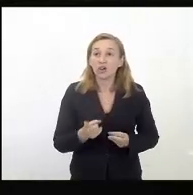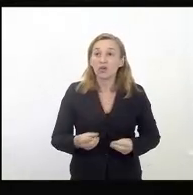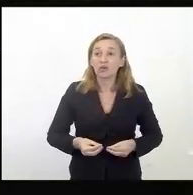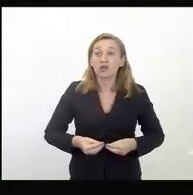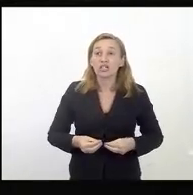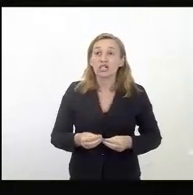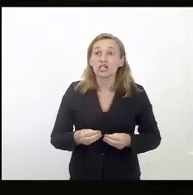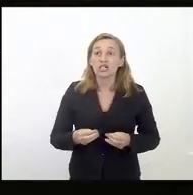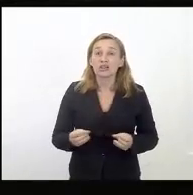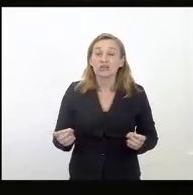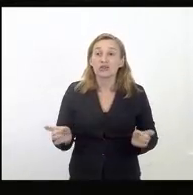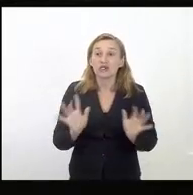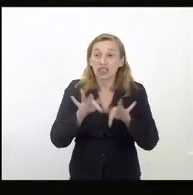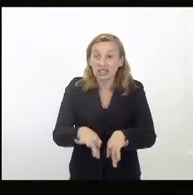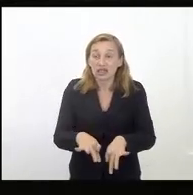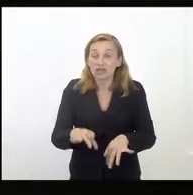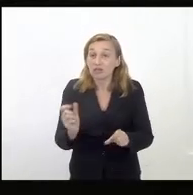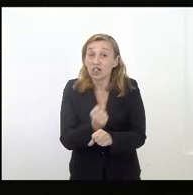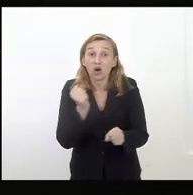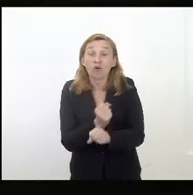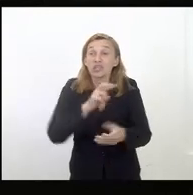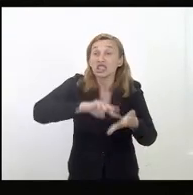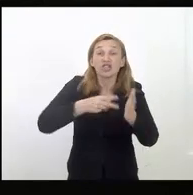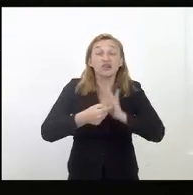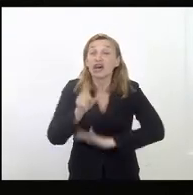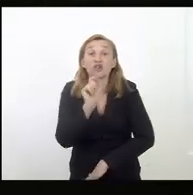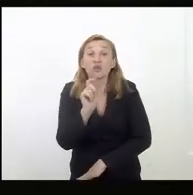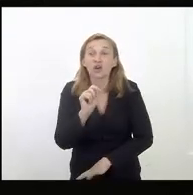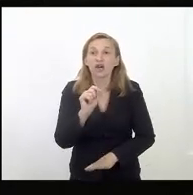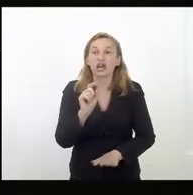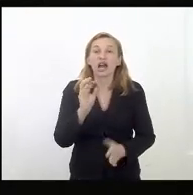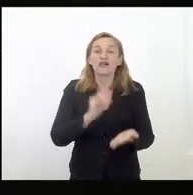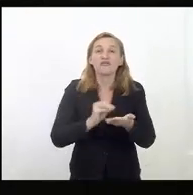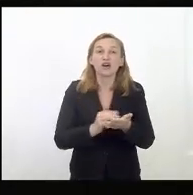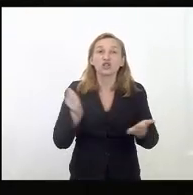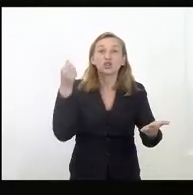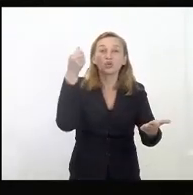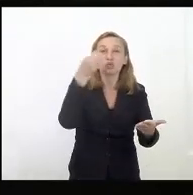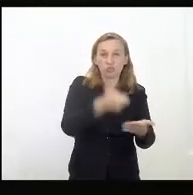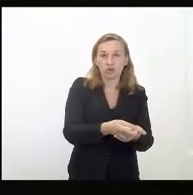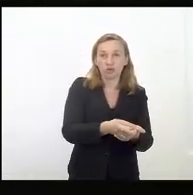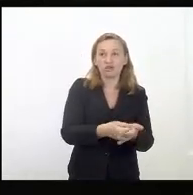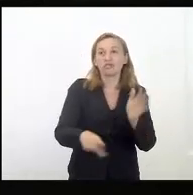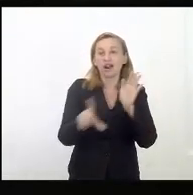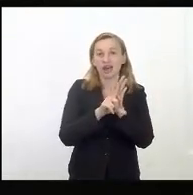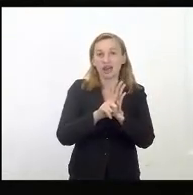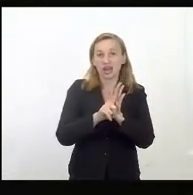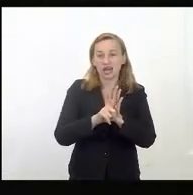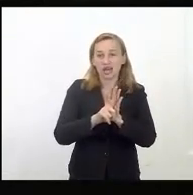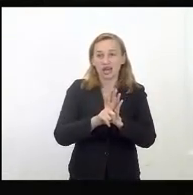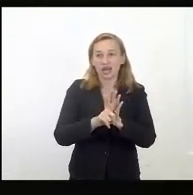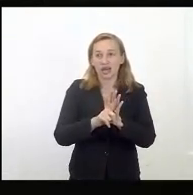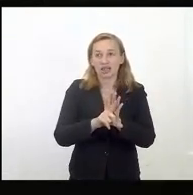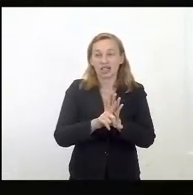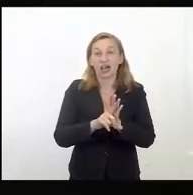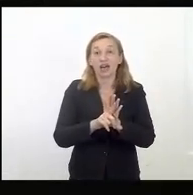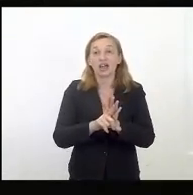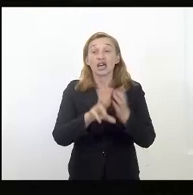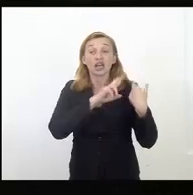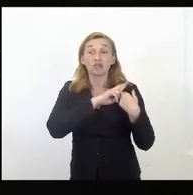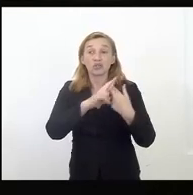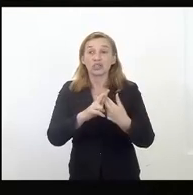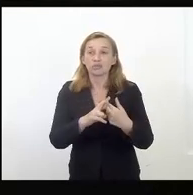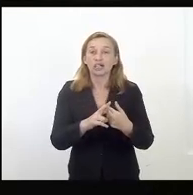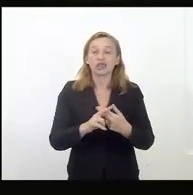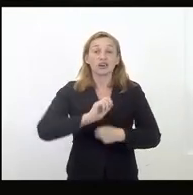dessa obra é significaria um descumprimento da lei de responsabilidade o fiscal o que a partir do momento que se